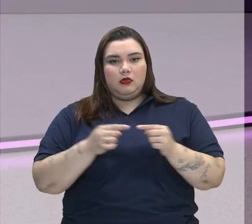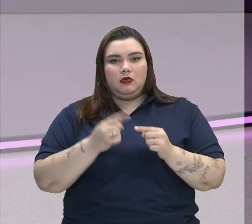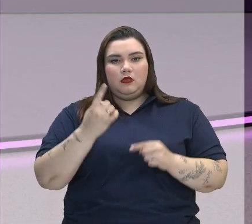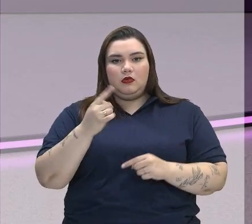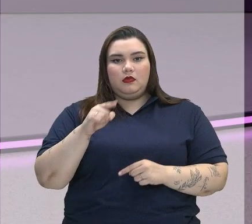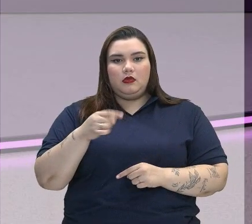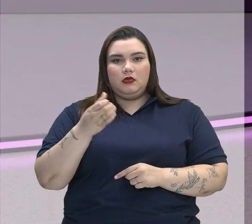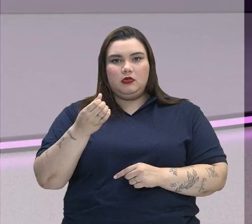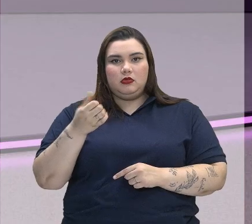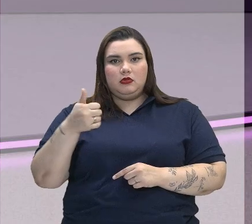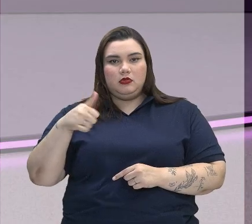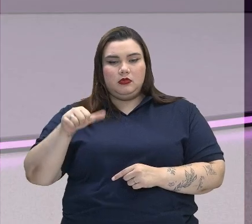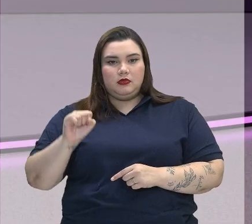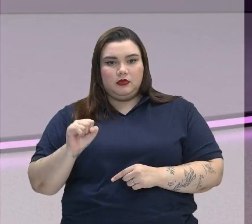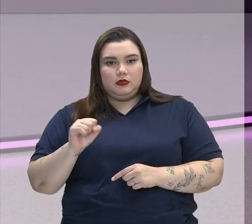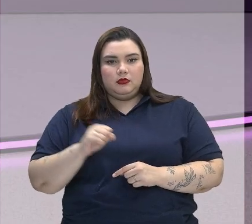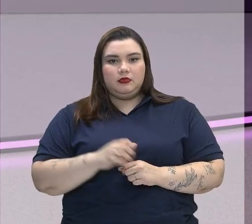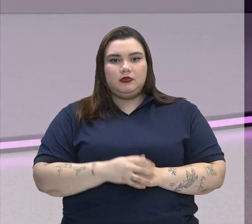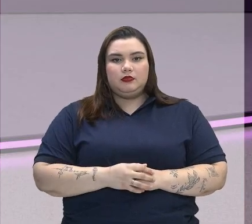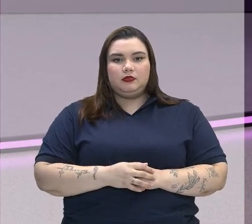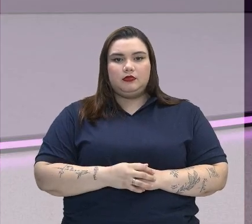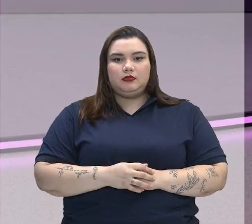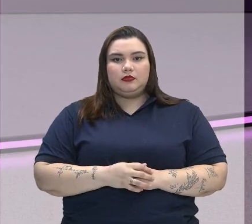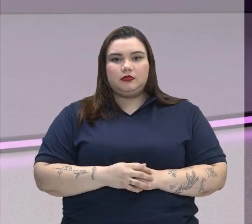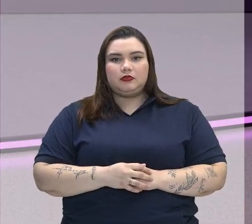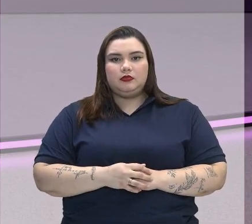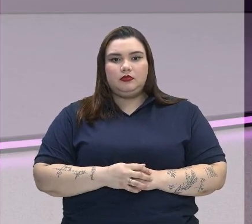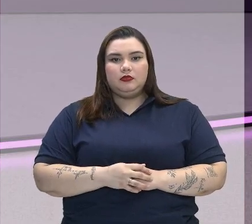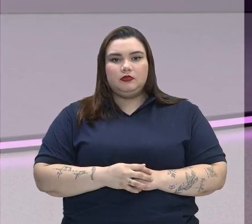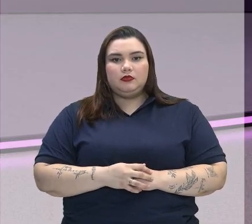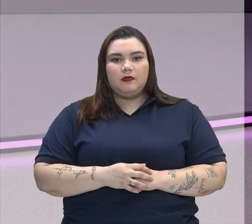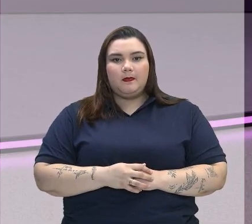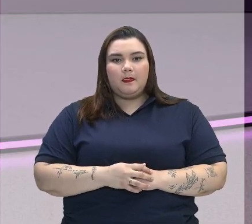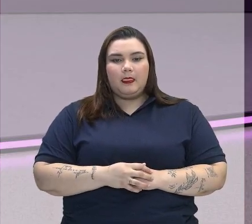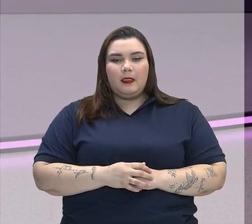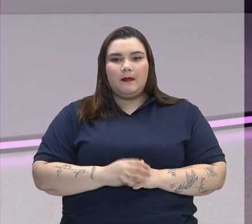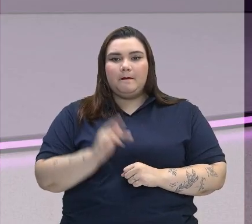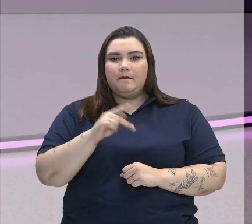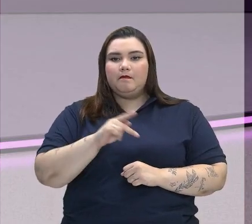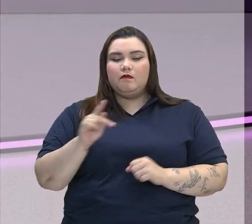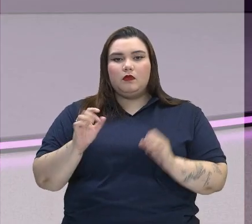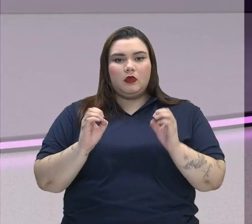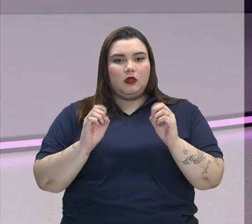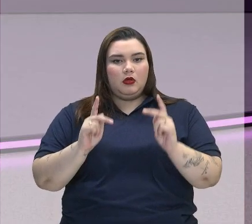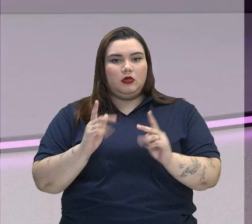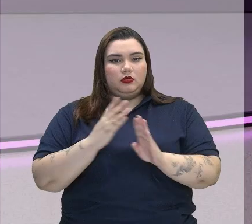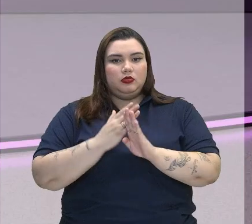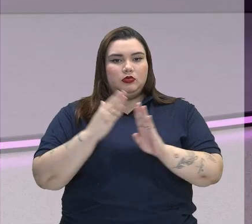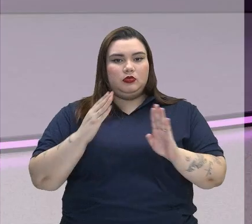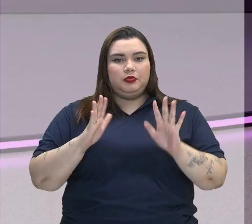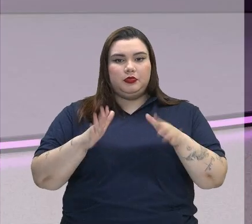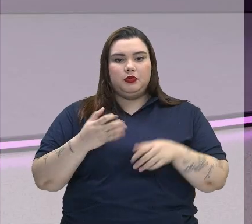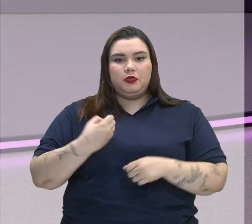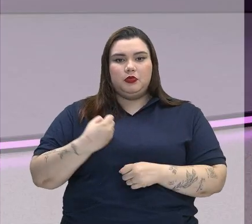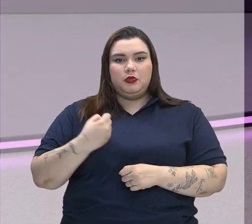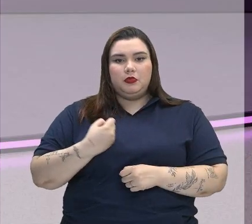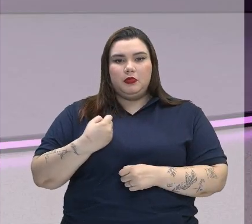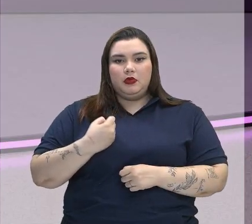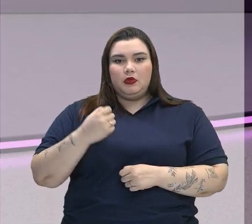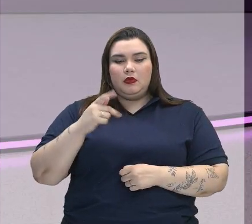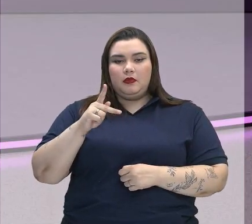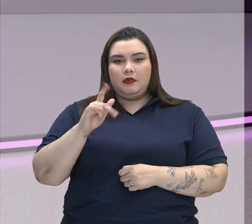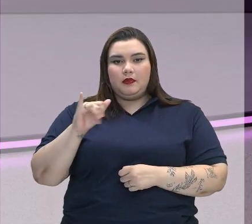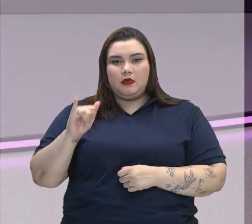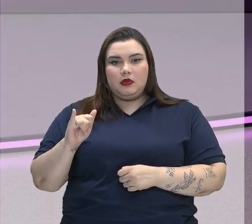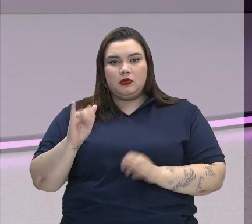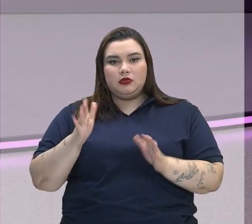1,618, a forma arredondada, tá certo? Professora, tudo bem, localizamos aí o número φ, que a gente fez uma